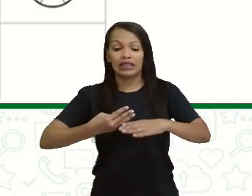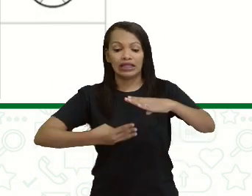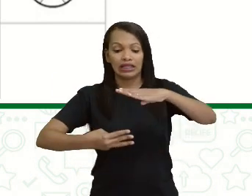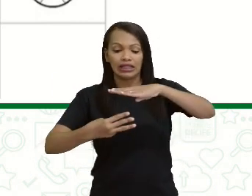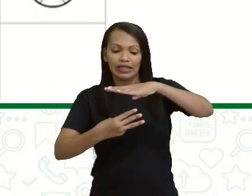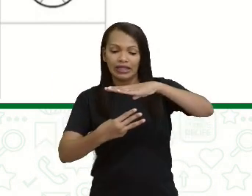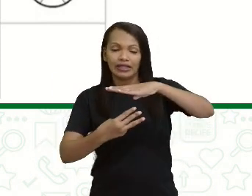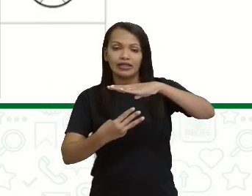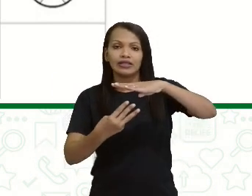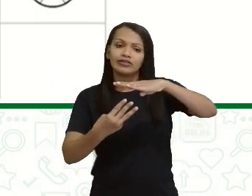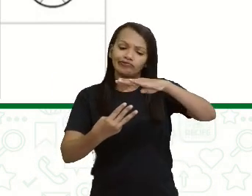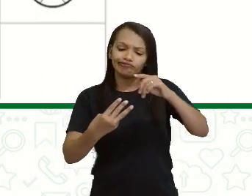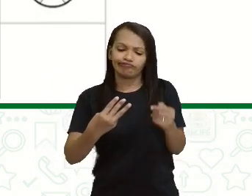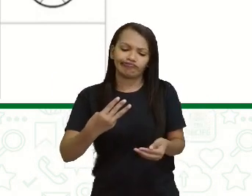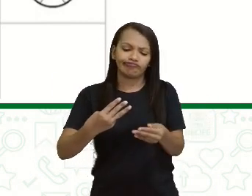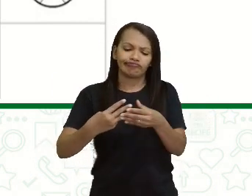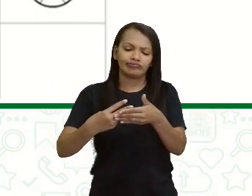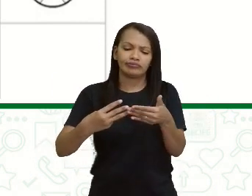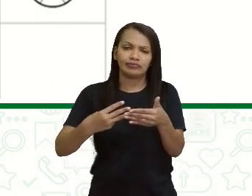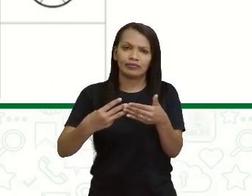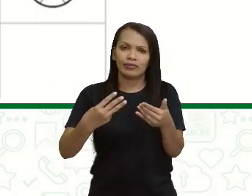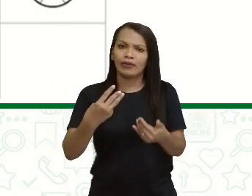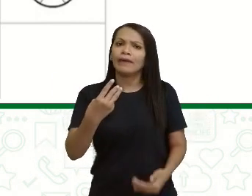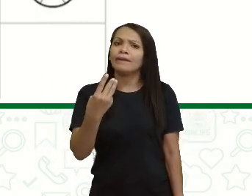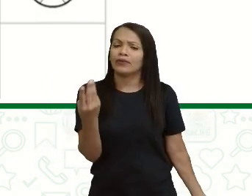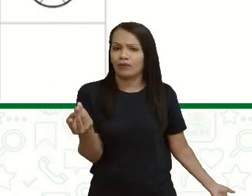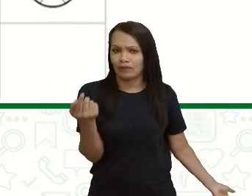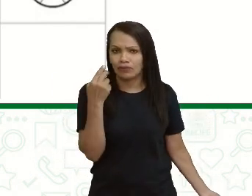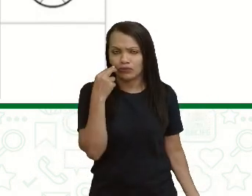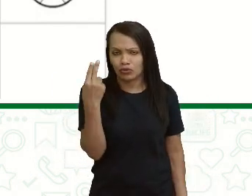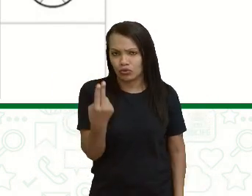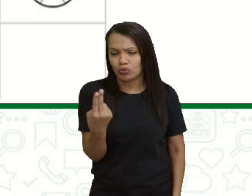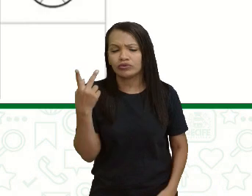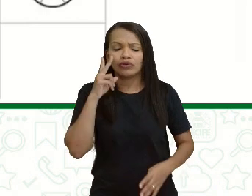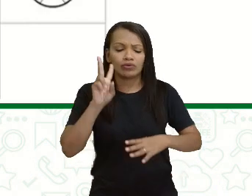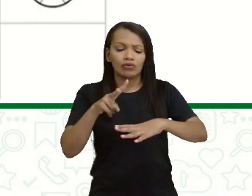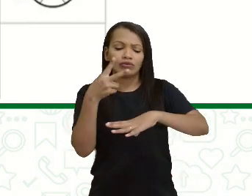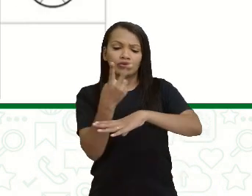partes pintadas. Conferiu?